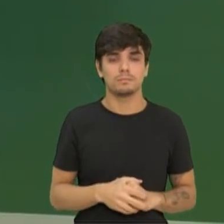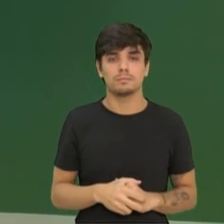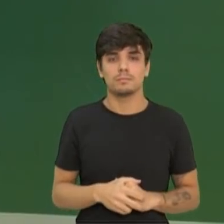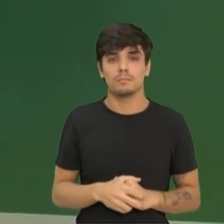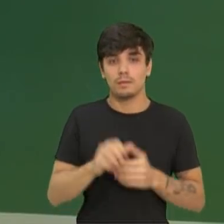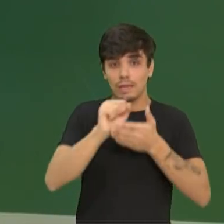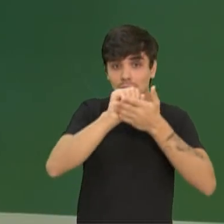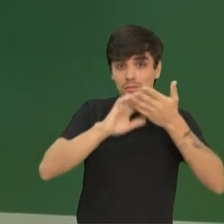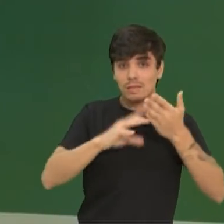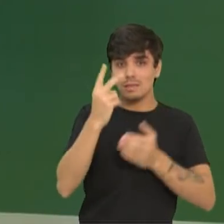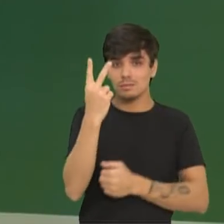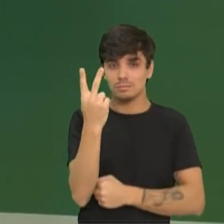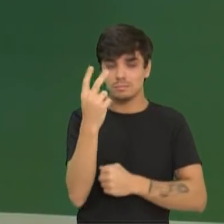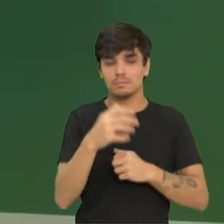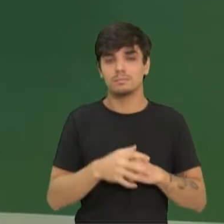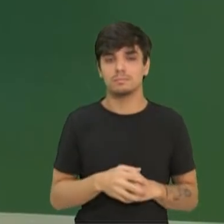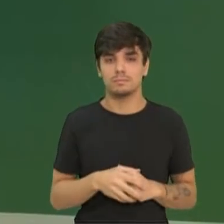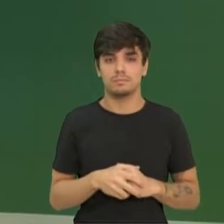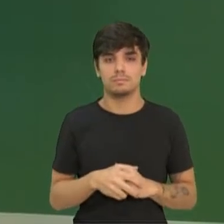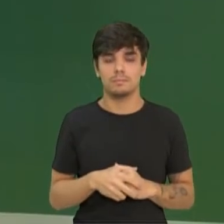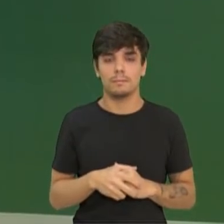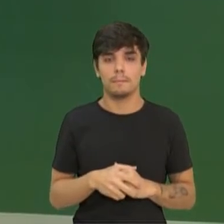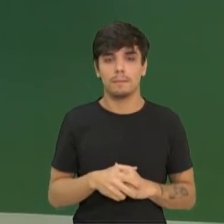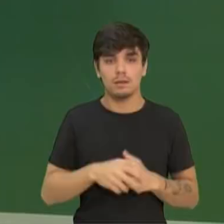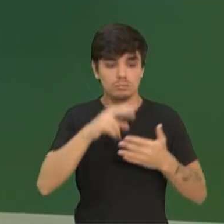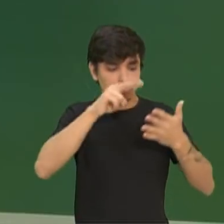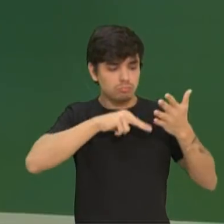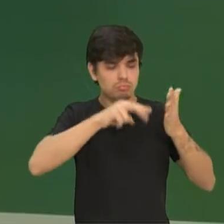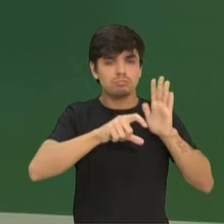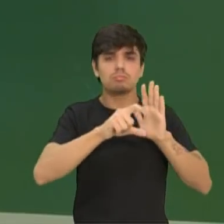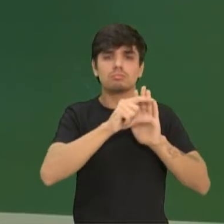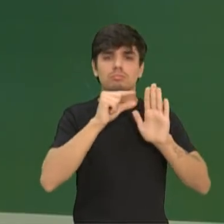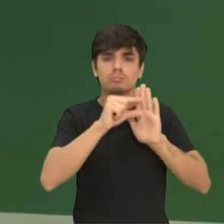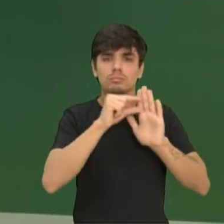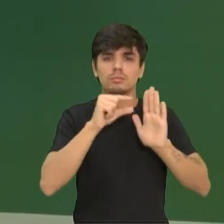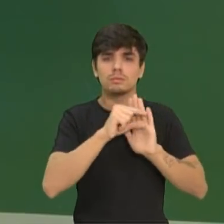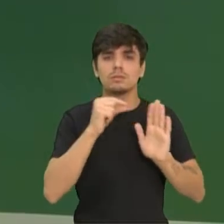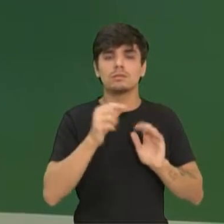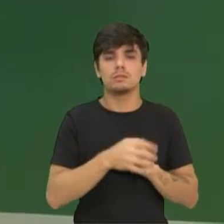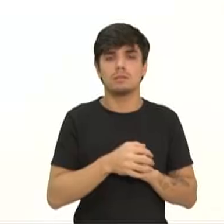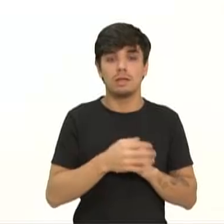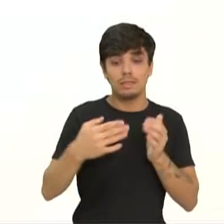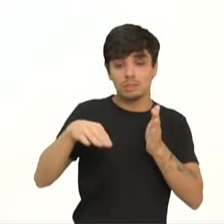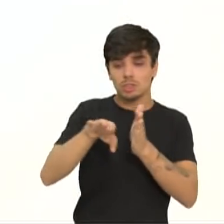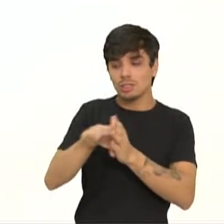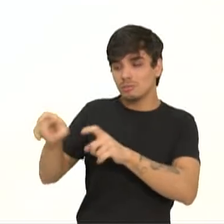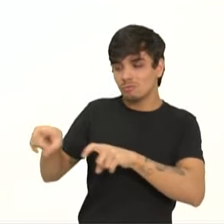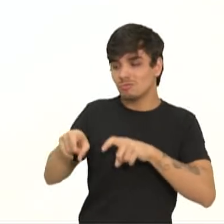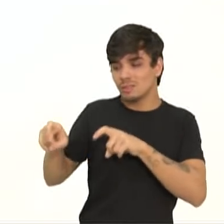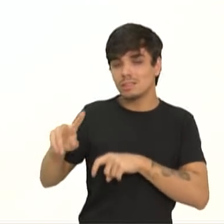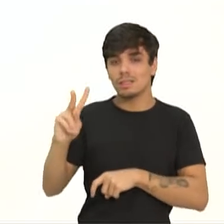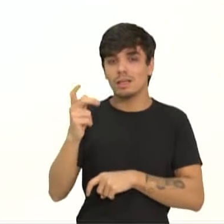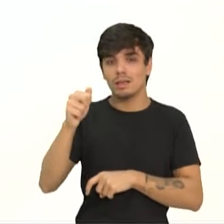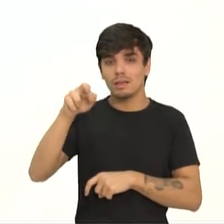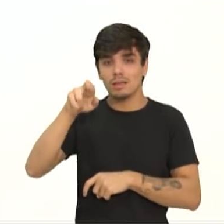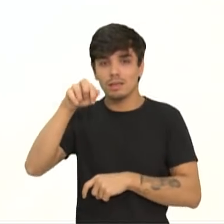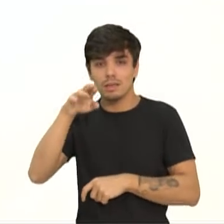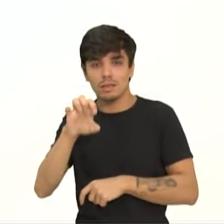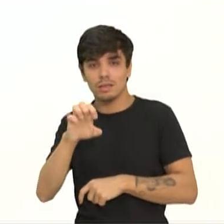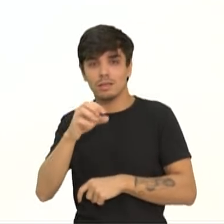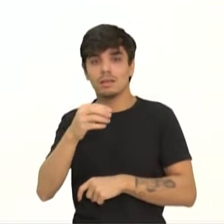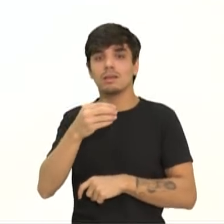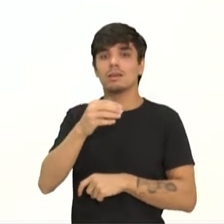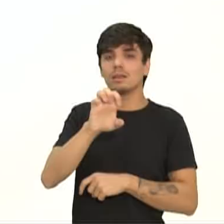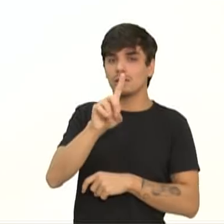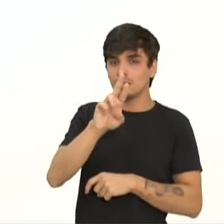Atividade de número 2. Leia o trecho. Chegaram à fazenda Henrique e Eduardo, os dois primos